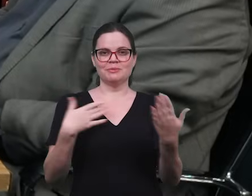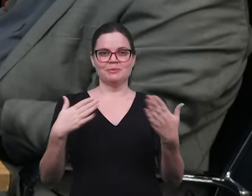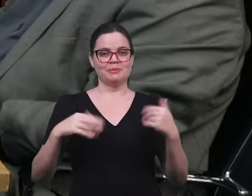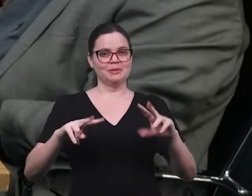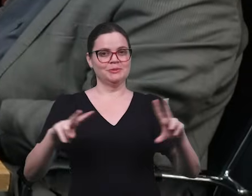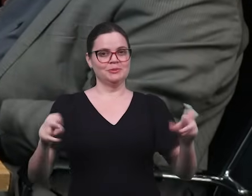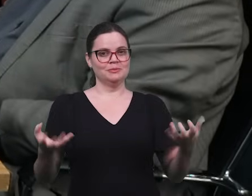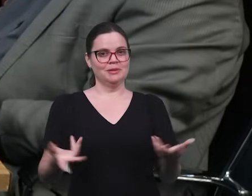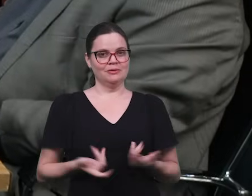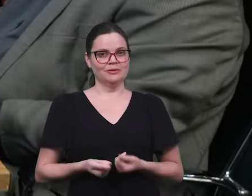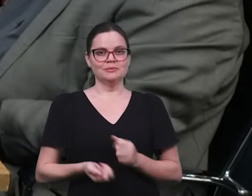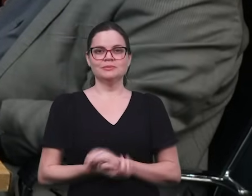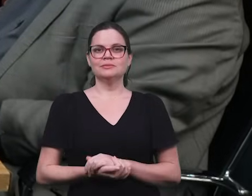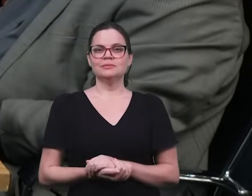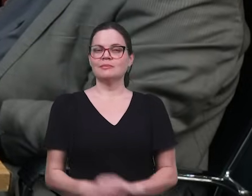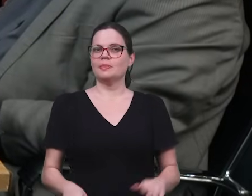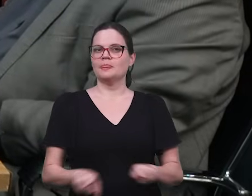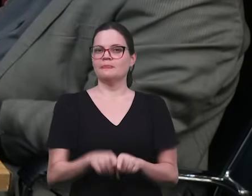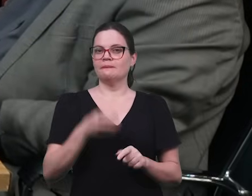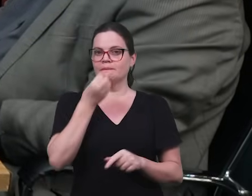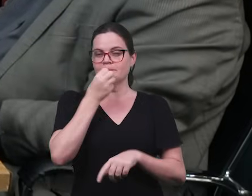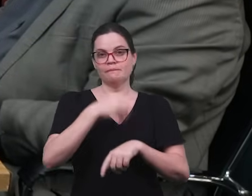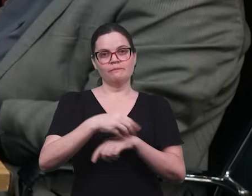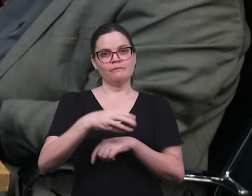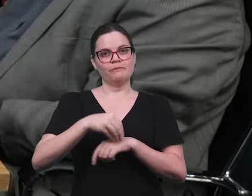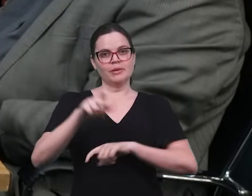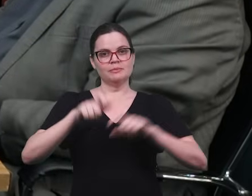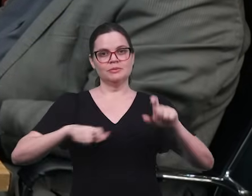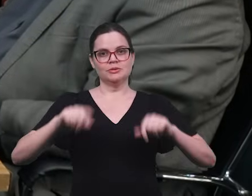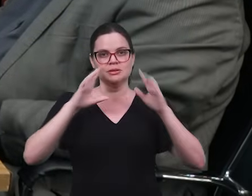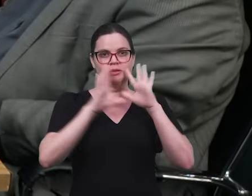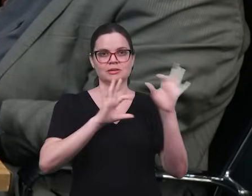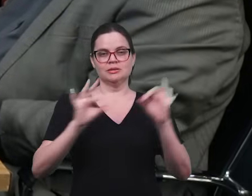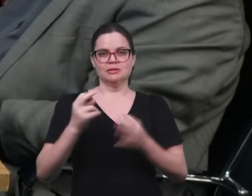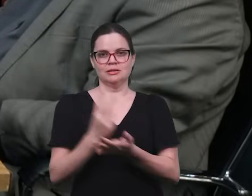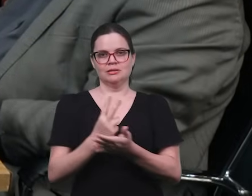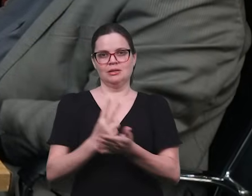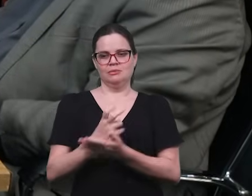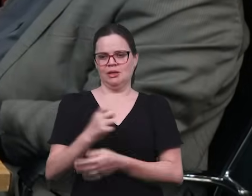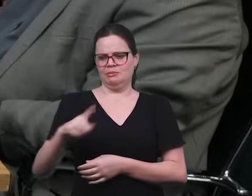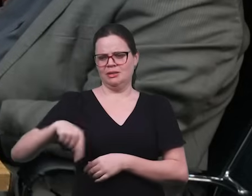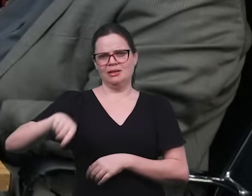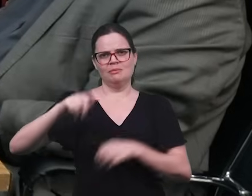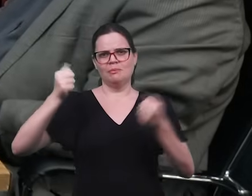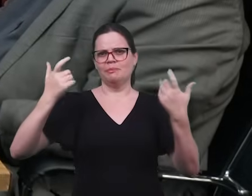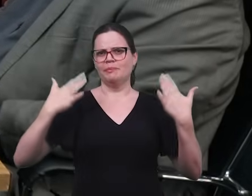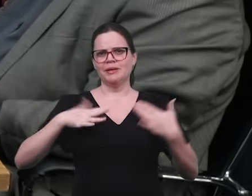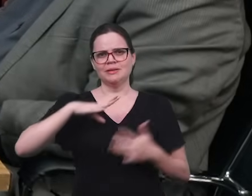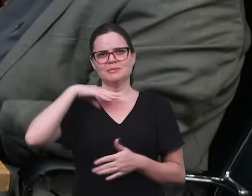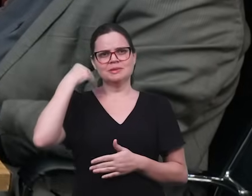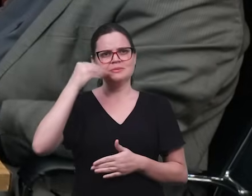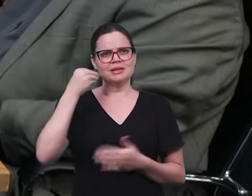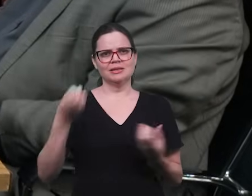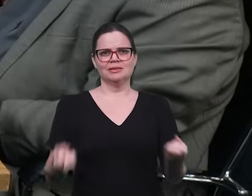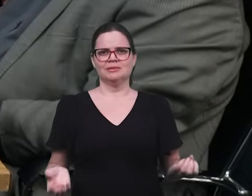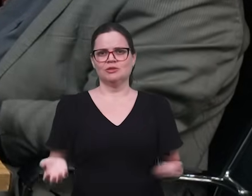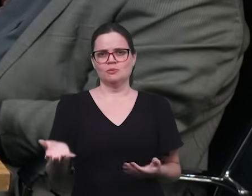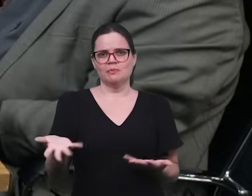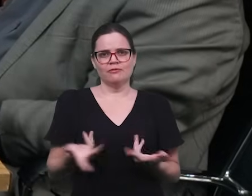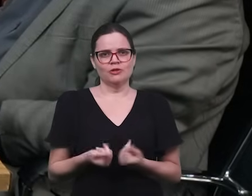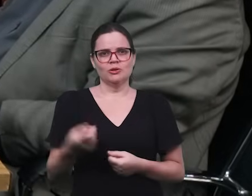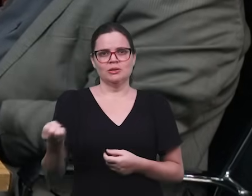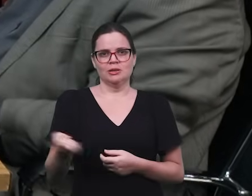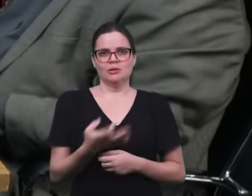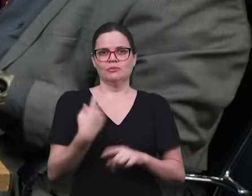né? Aliás, é até bom compartilhar com quem nos assiste que cada programa para nós é uma bênção, né? É uma experiência aqui. Maravilhosa. Porque